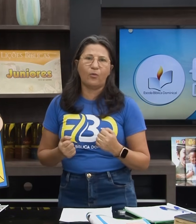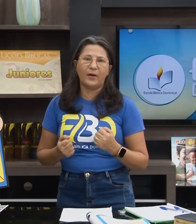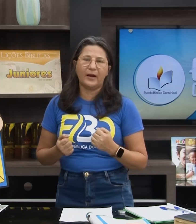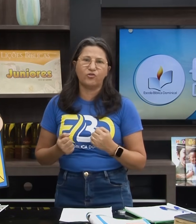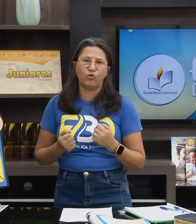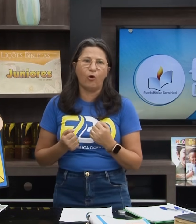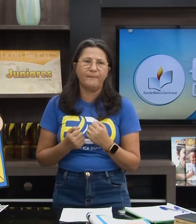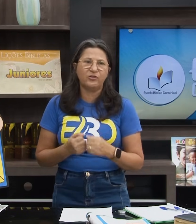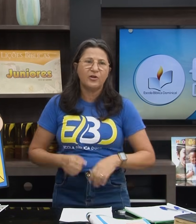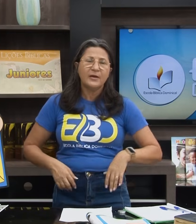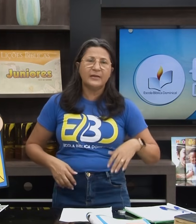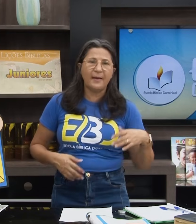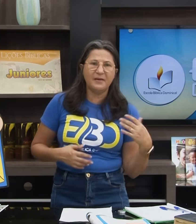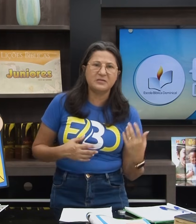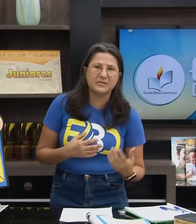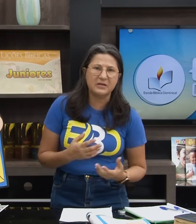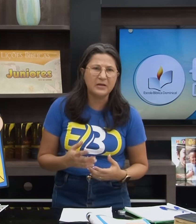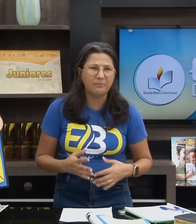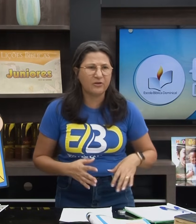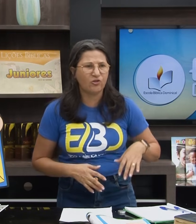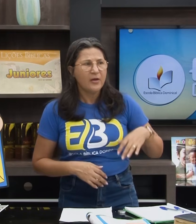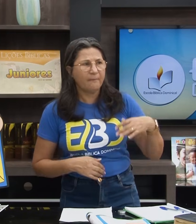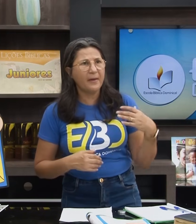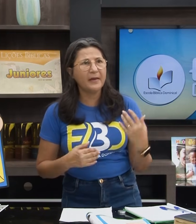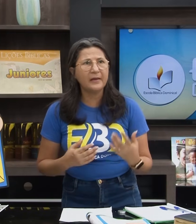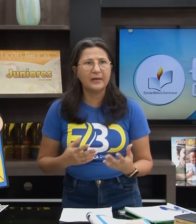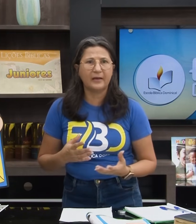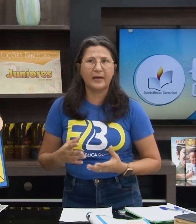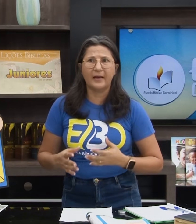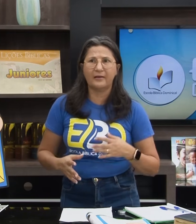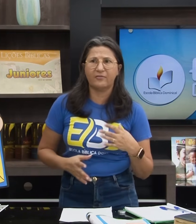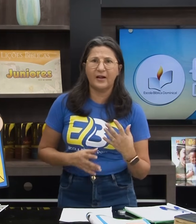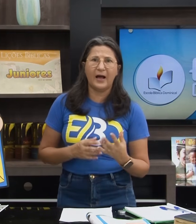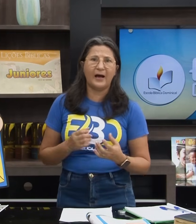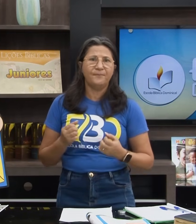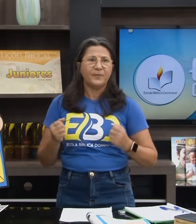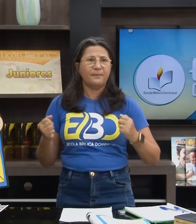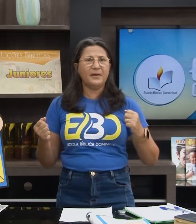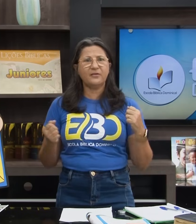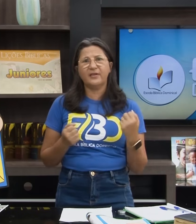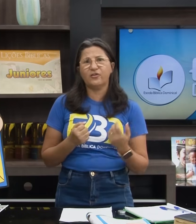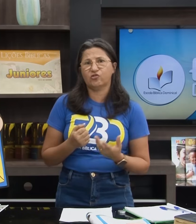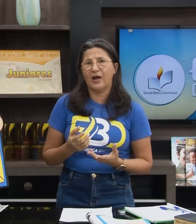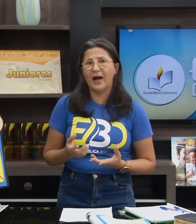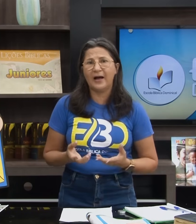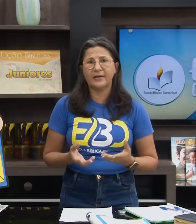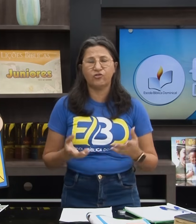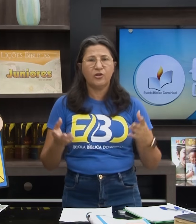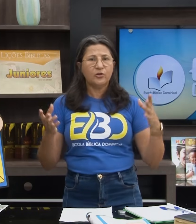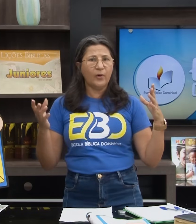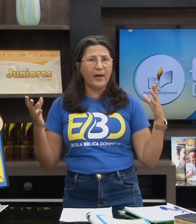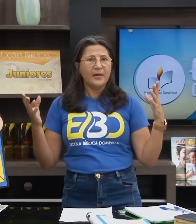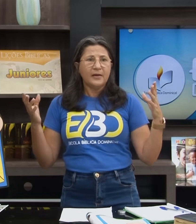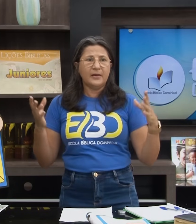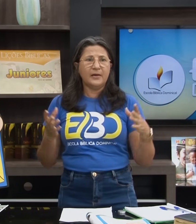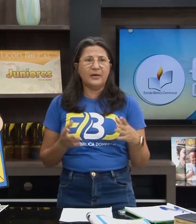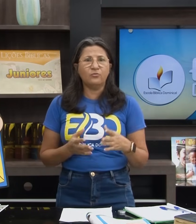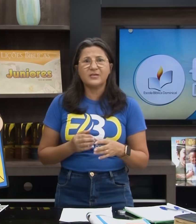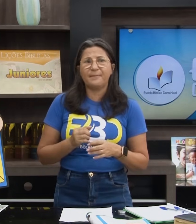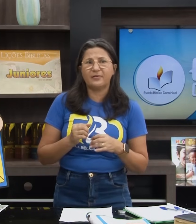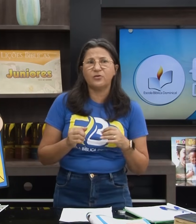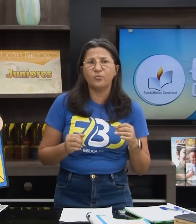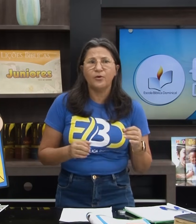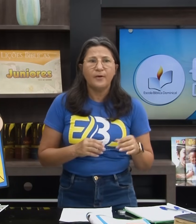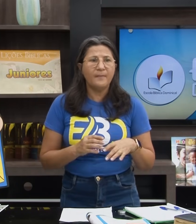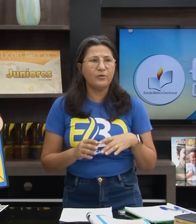é andar com aquelas roupas né bem simples bem e sei lá bem desgastadas não é e